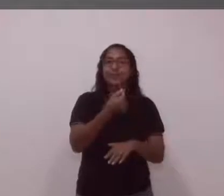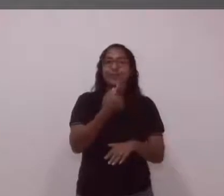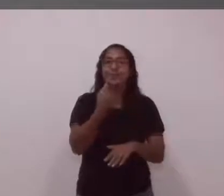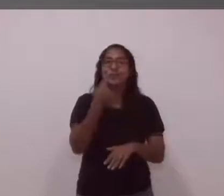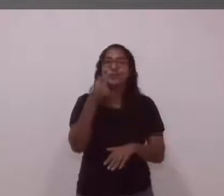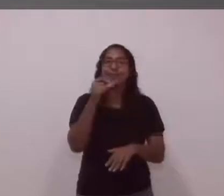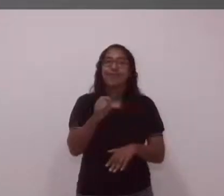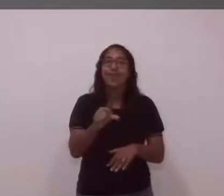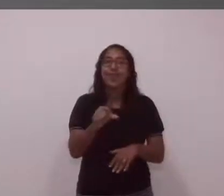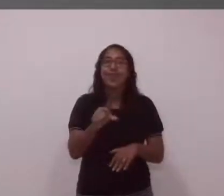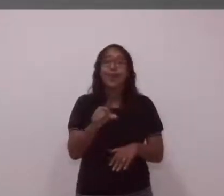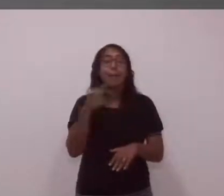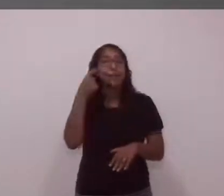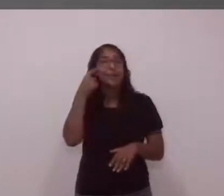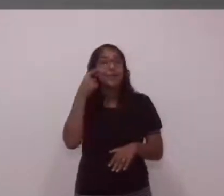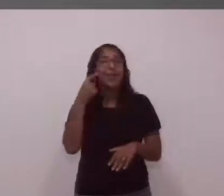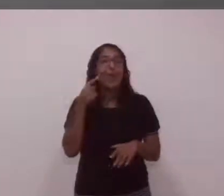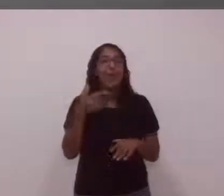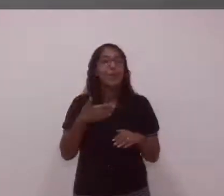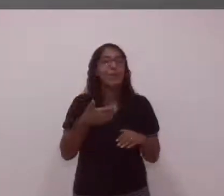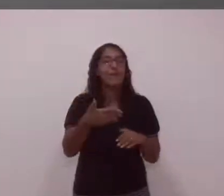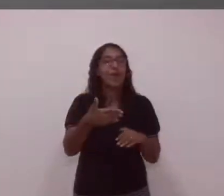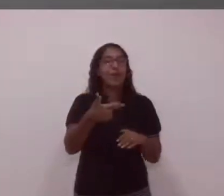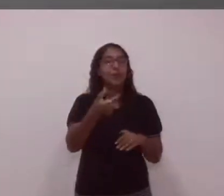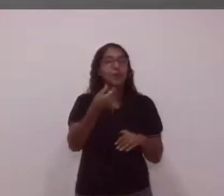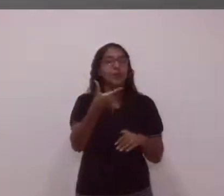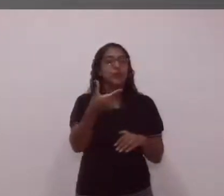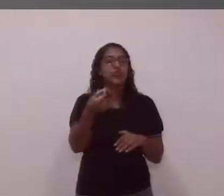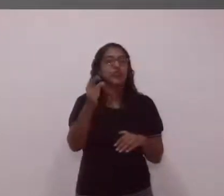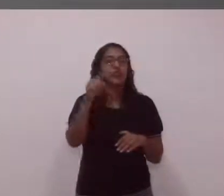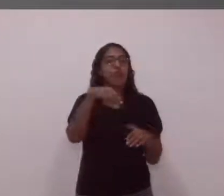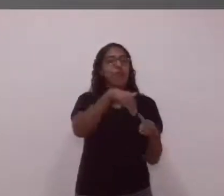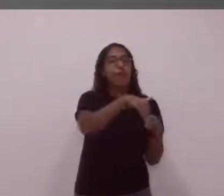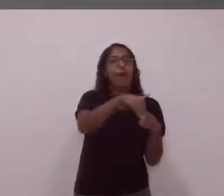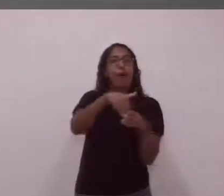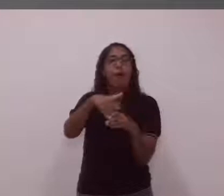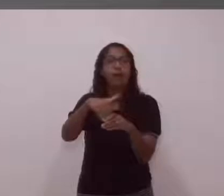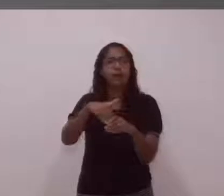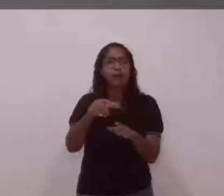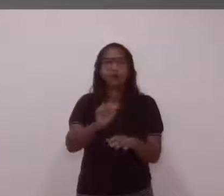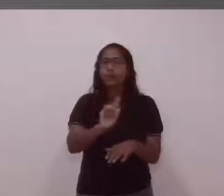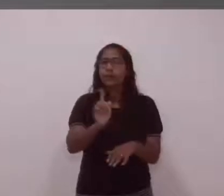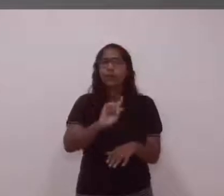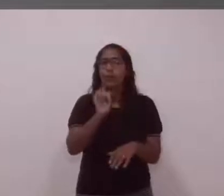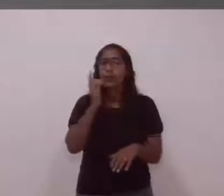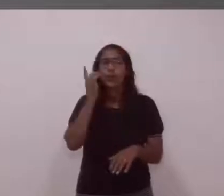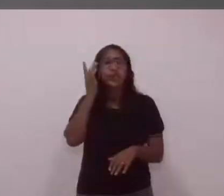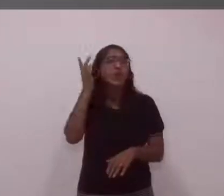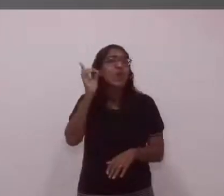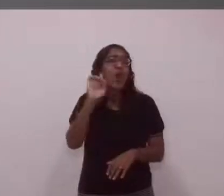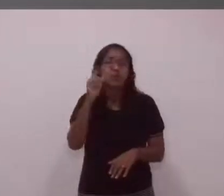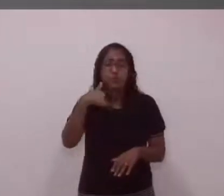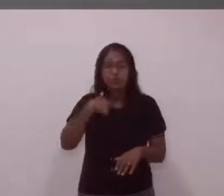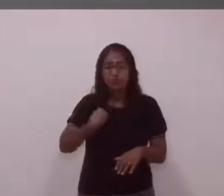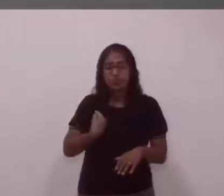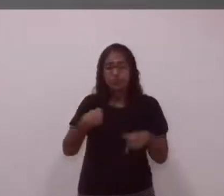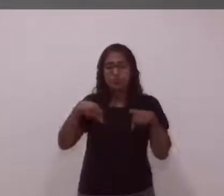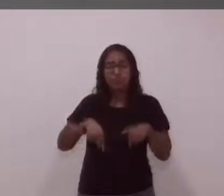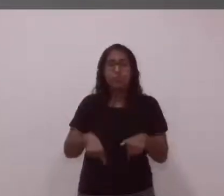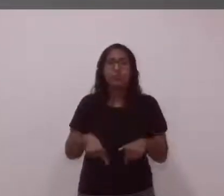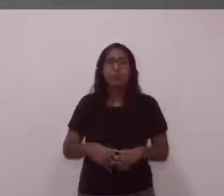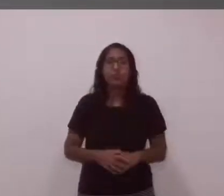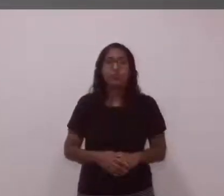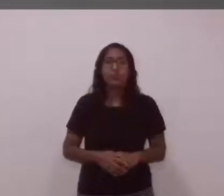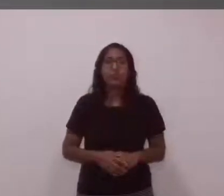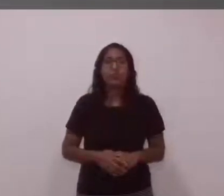pessoas falam que é porque está perto de eleição não é é porque não é fácil estar aqui e não é rápido uma licitação